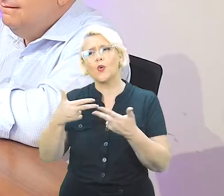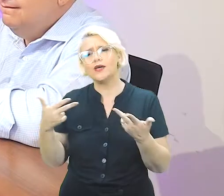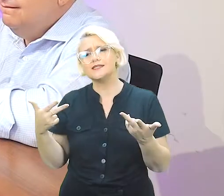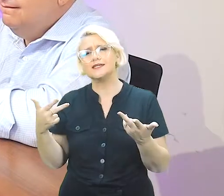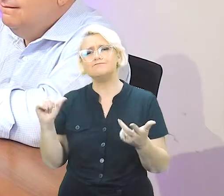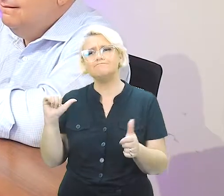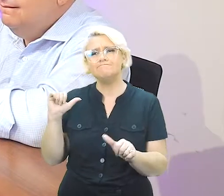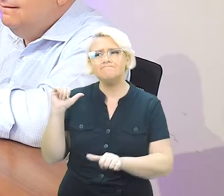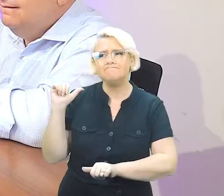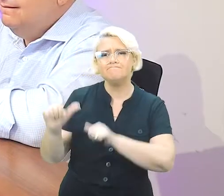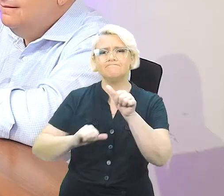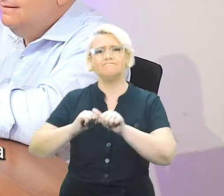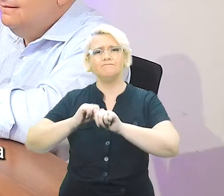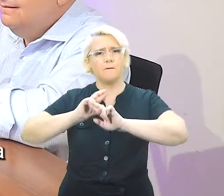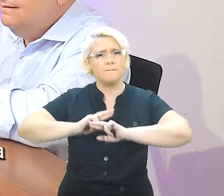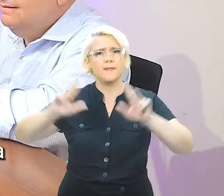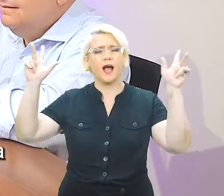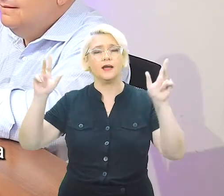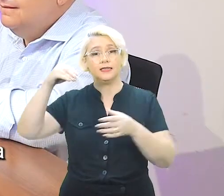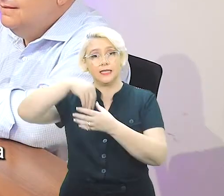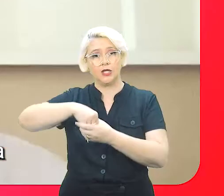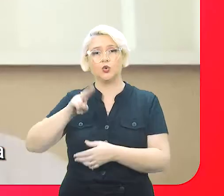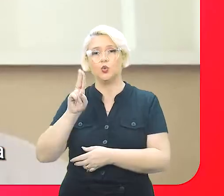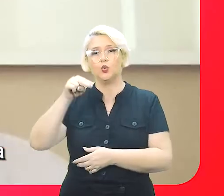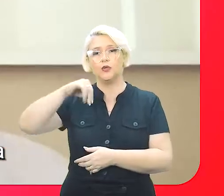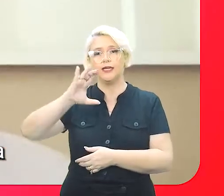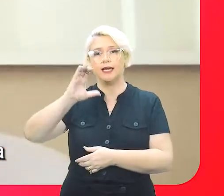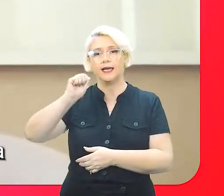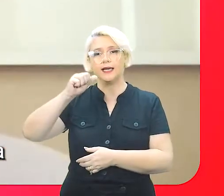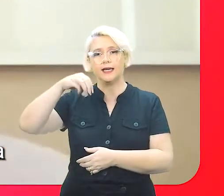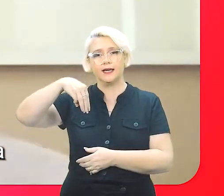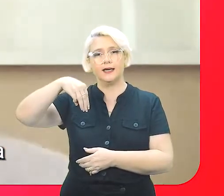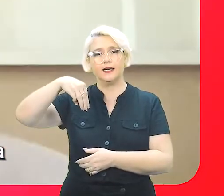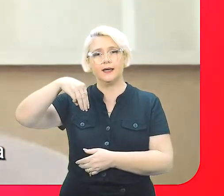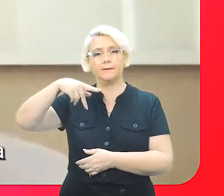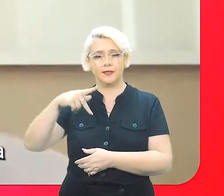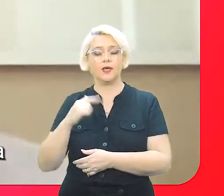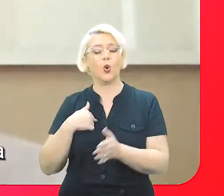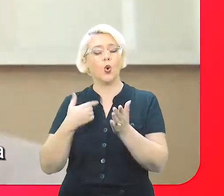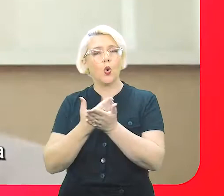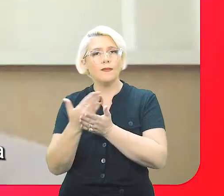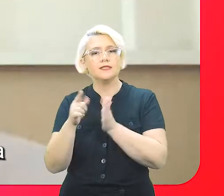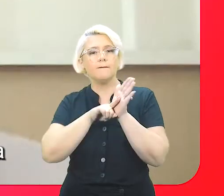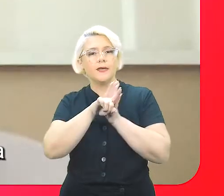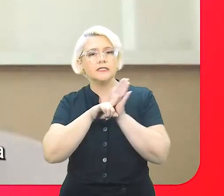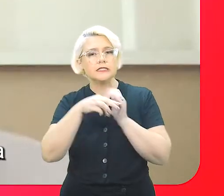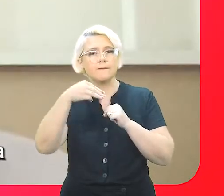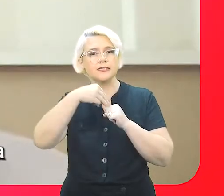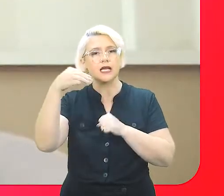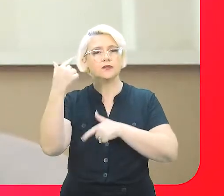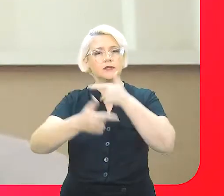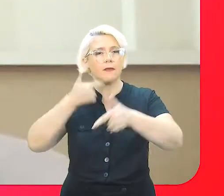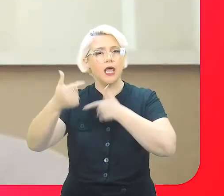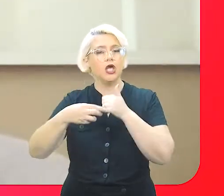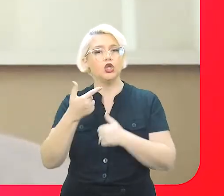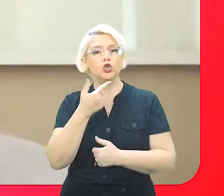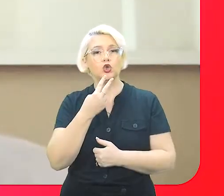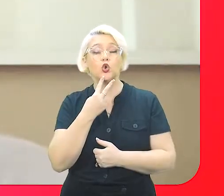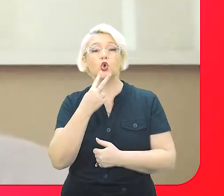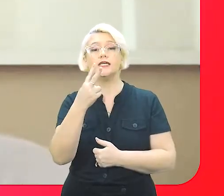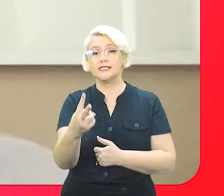foi... Eu, na Unicamp, eu comecei a minha pesquisa de mestrado e trabalhei 2 anos